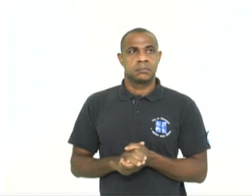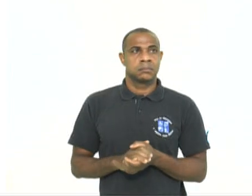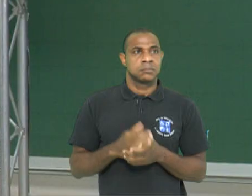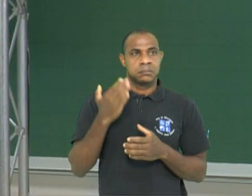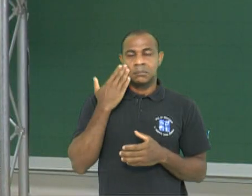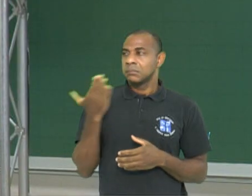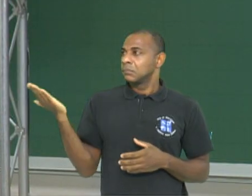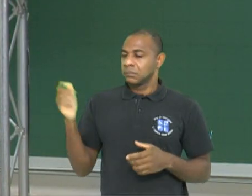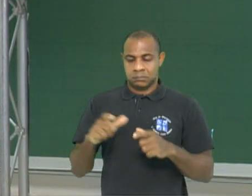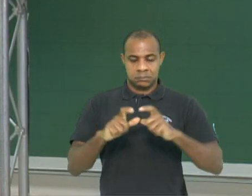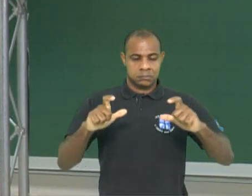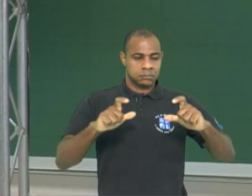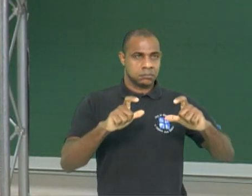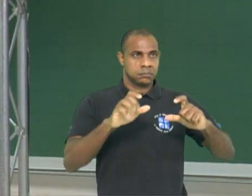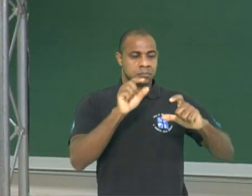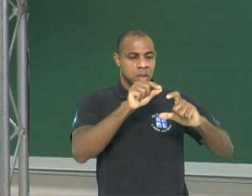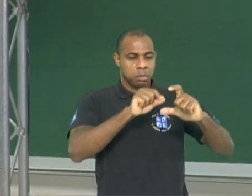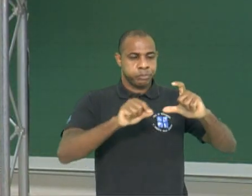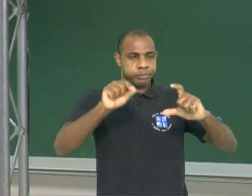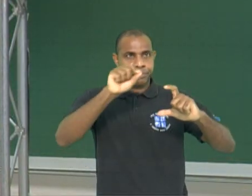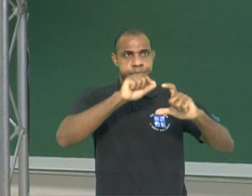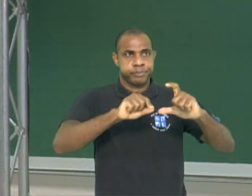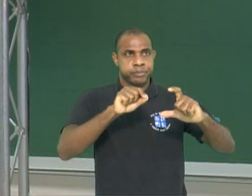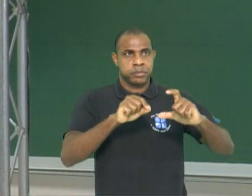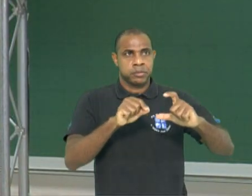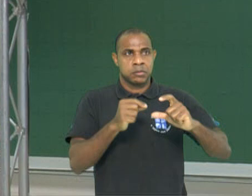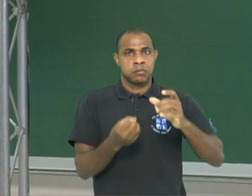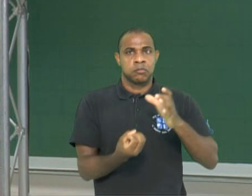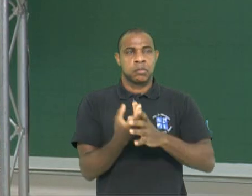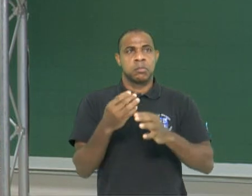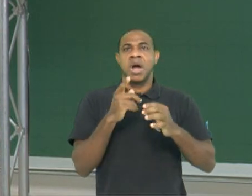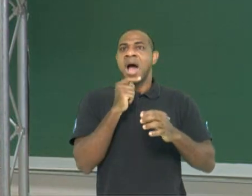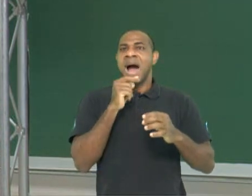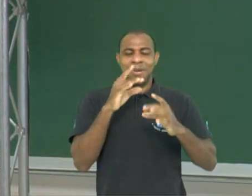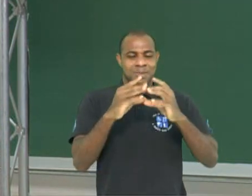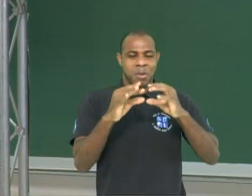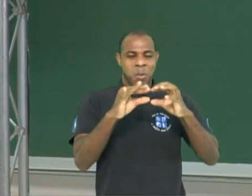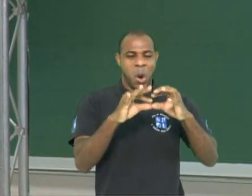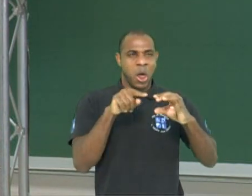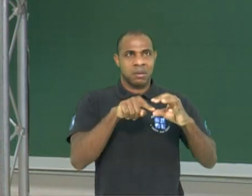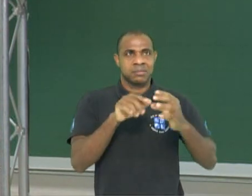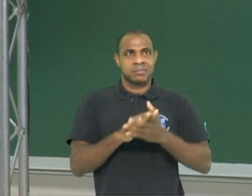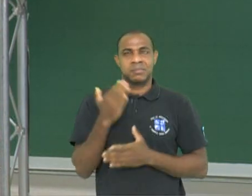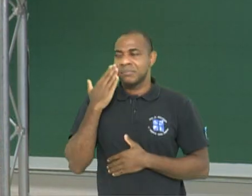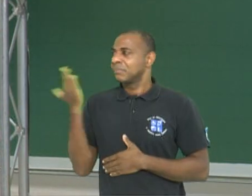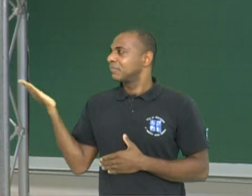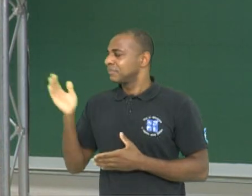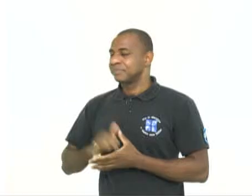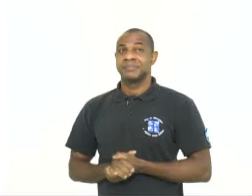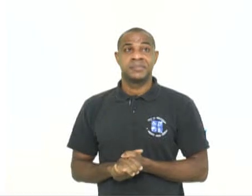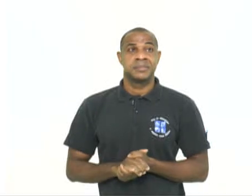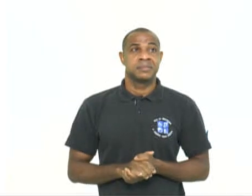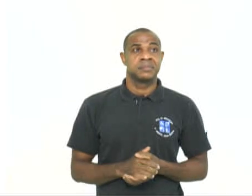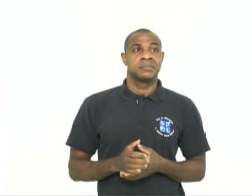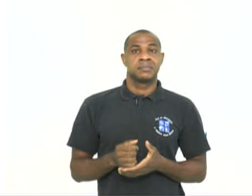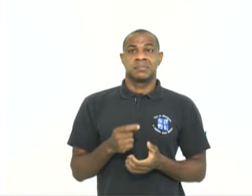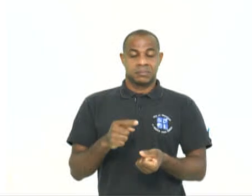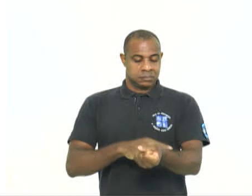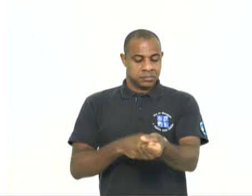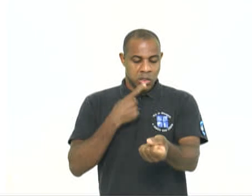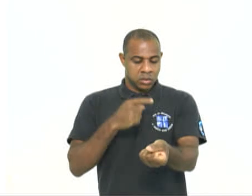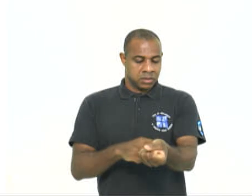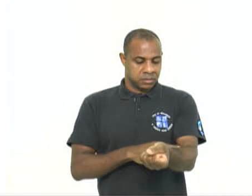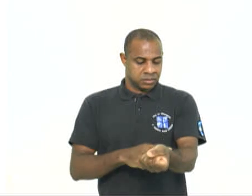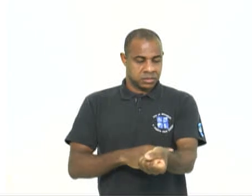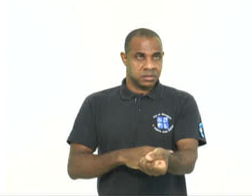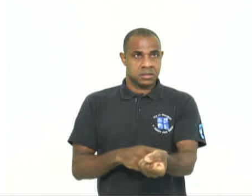que tem glóbulos do sangue, formando assim os coágulos, né? Muito bem, gente, mais um exercício aqui. Sobre o sangue, né? Vamos